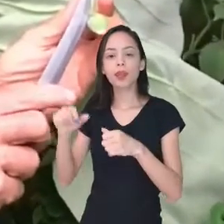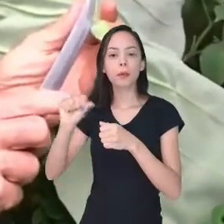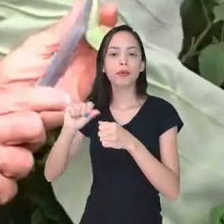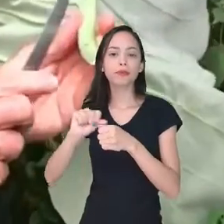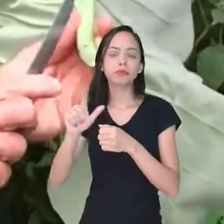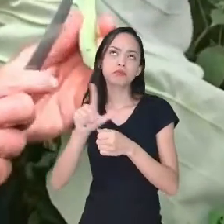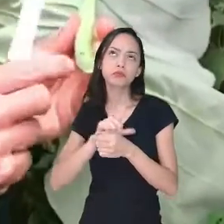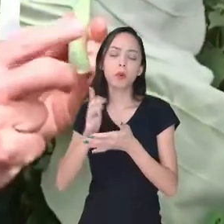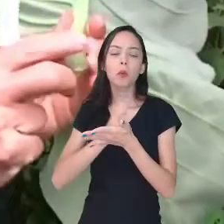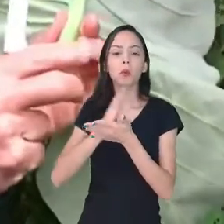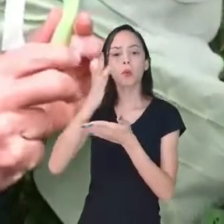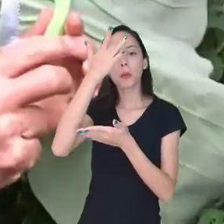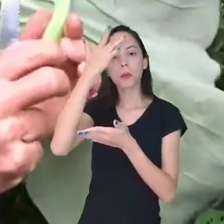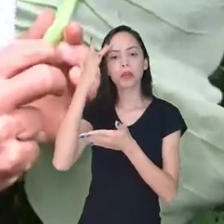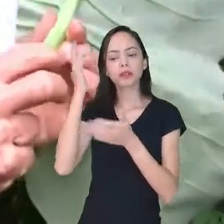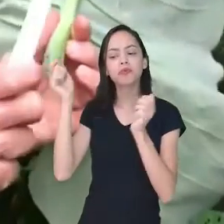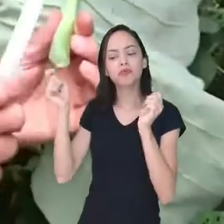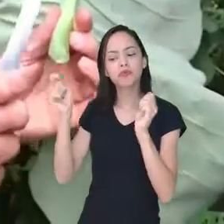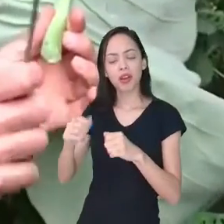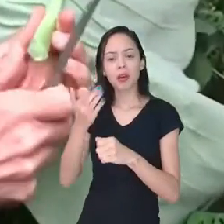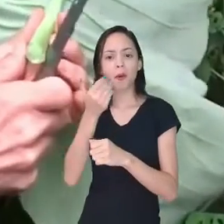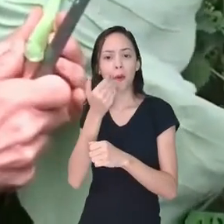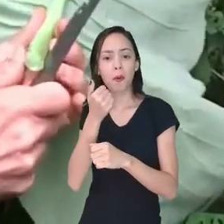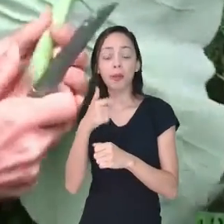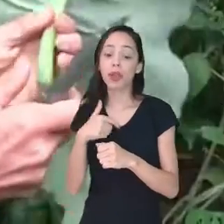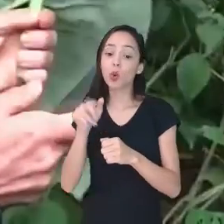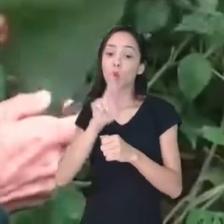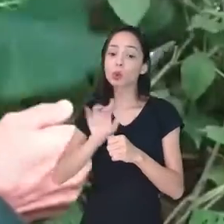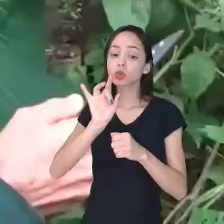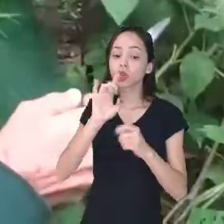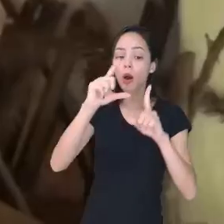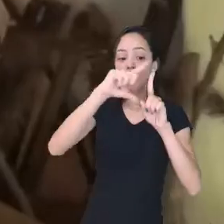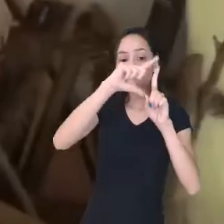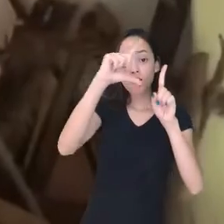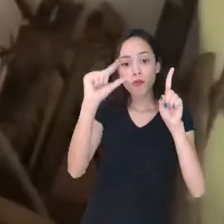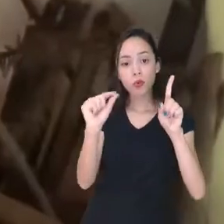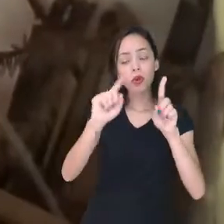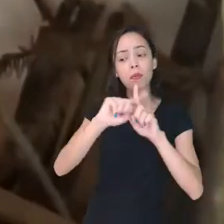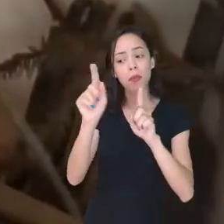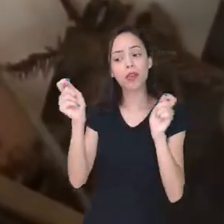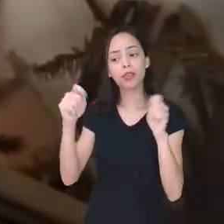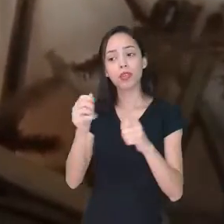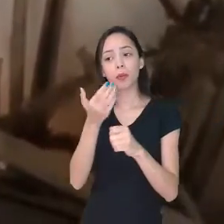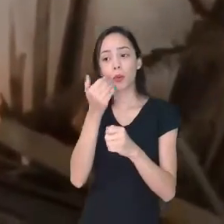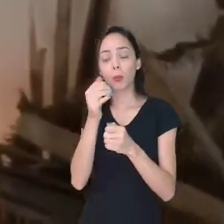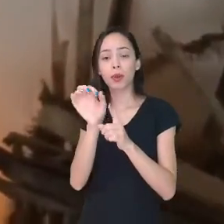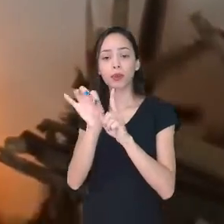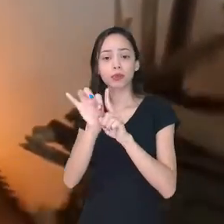faz o talo também. Eu uso só as folhas, mas dá para comer o talo também.